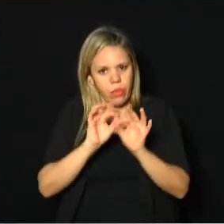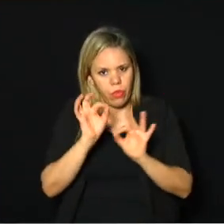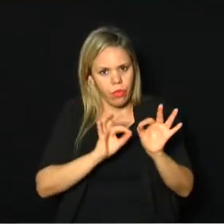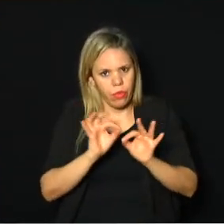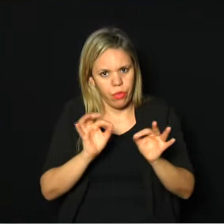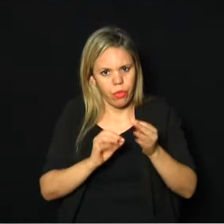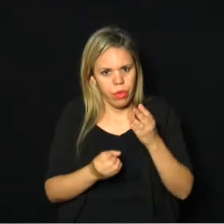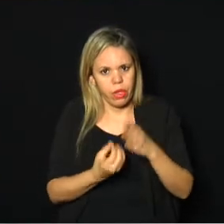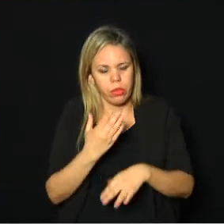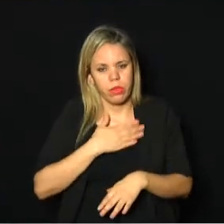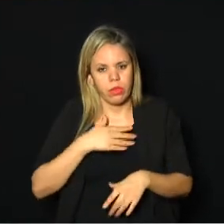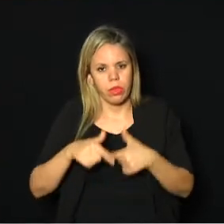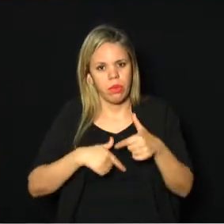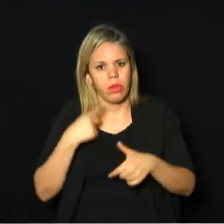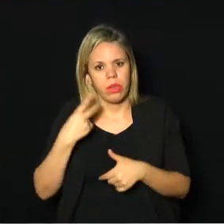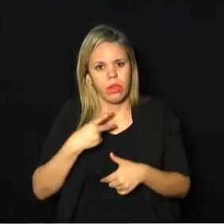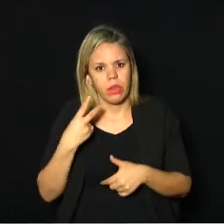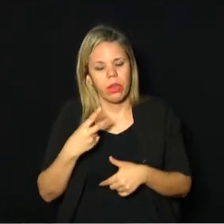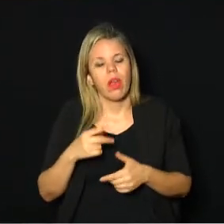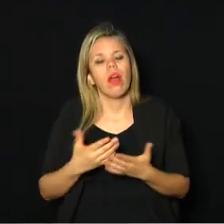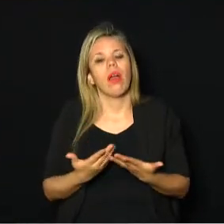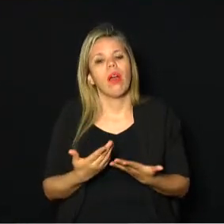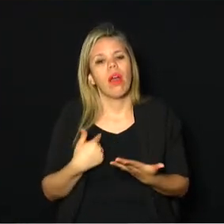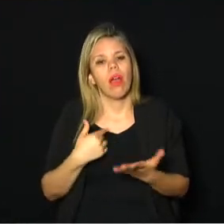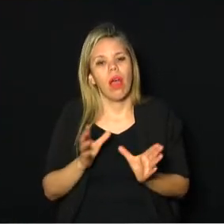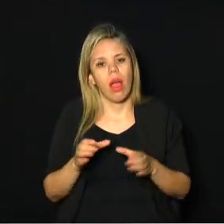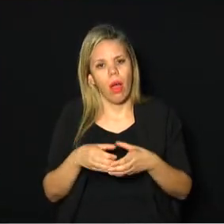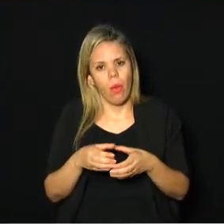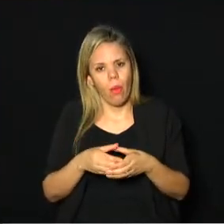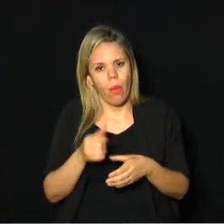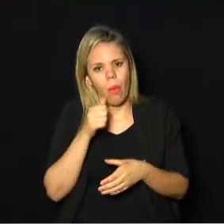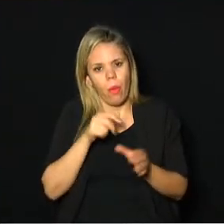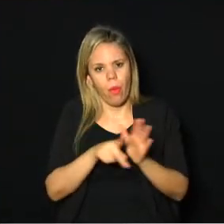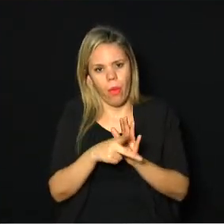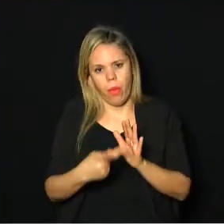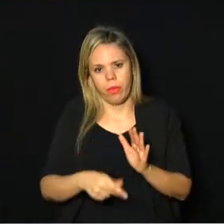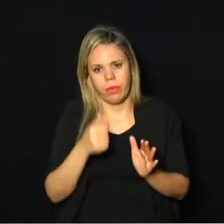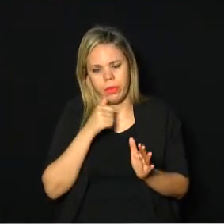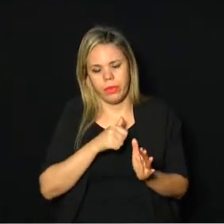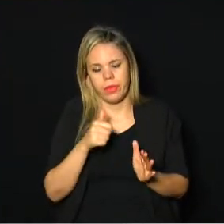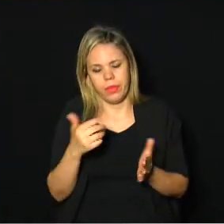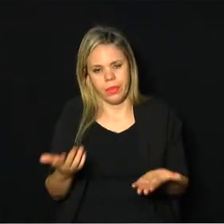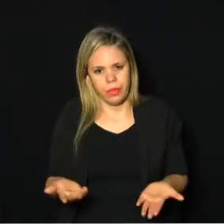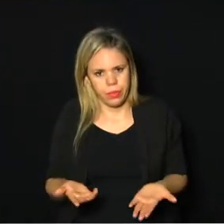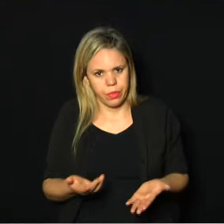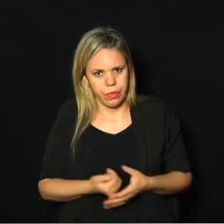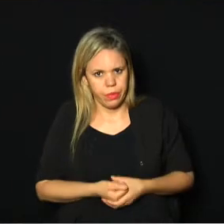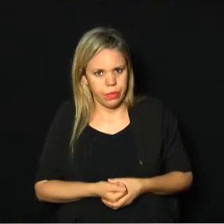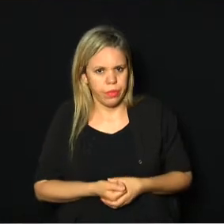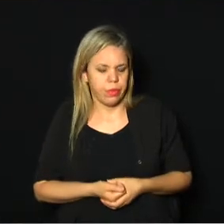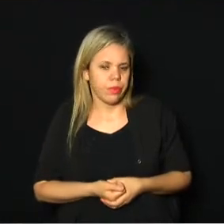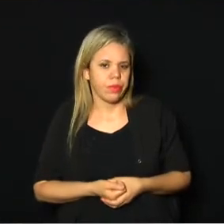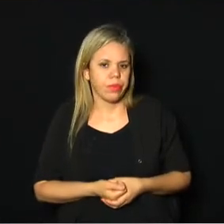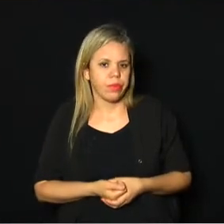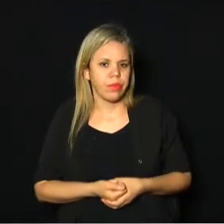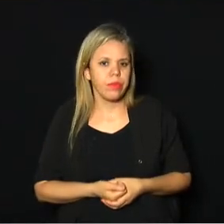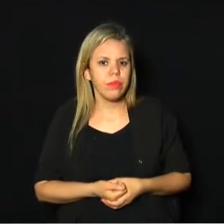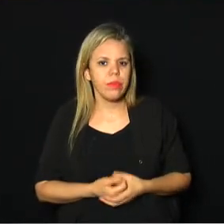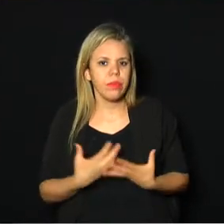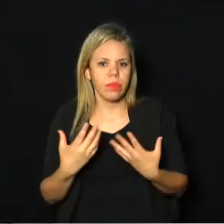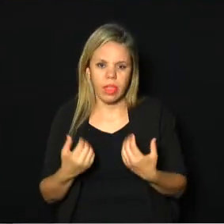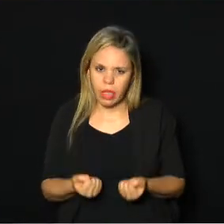via o meu mandato, que seja um evento da Comissão da Mulher, né, que a Comissão da Mulher ela abrace